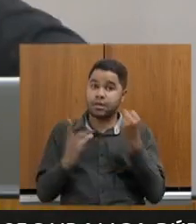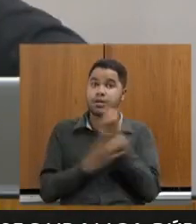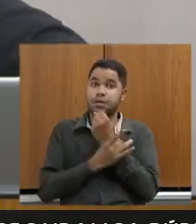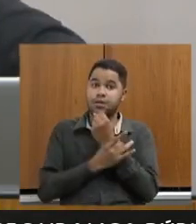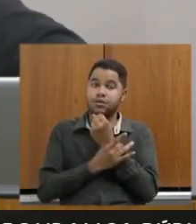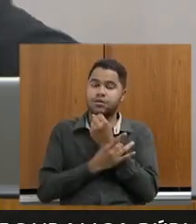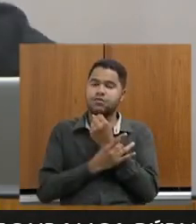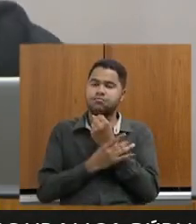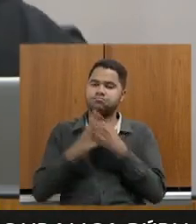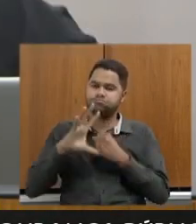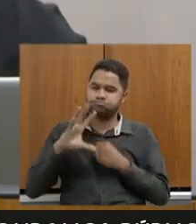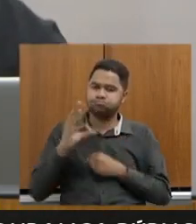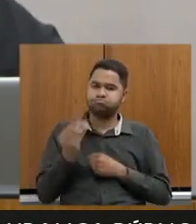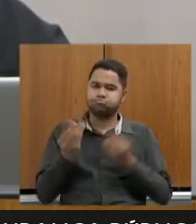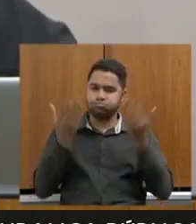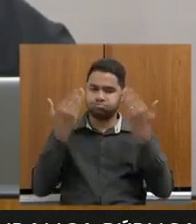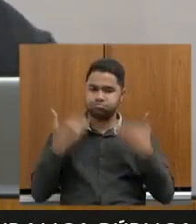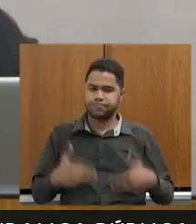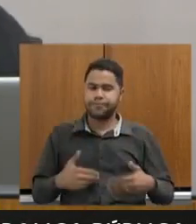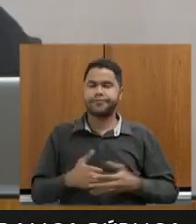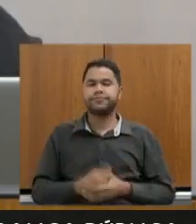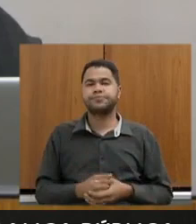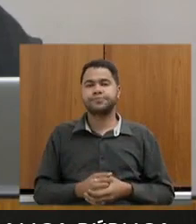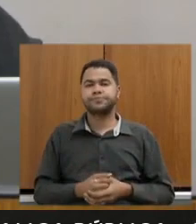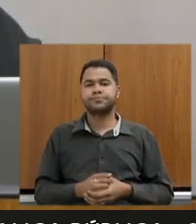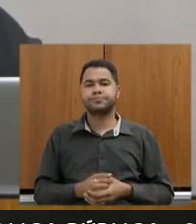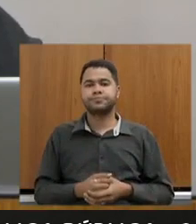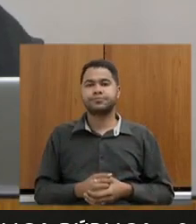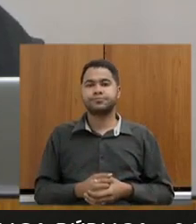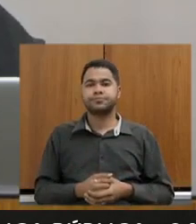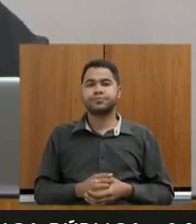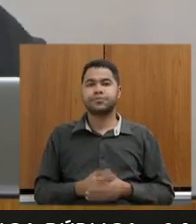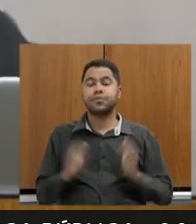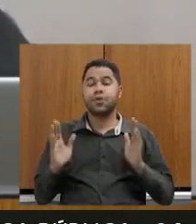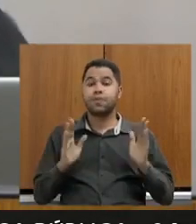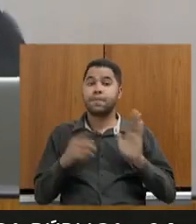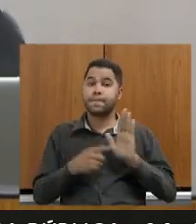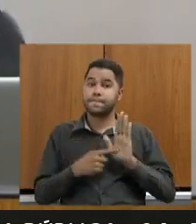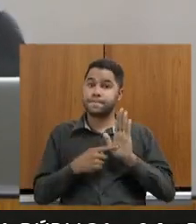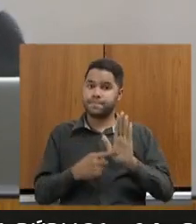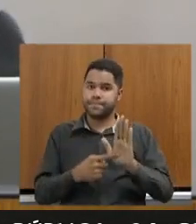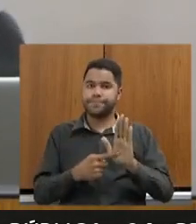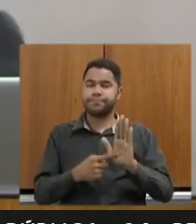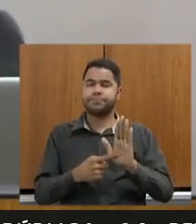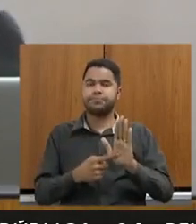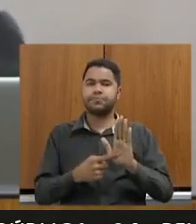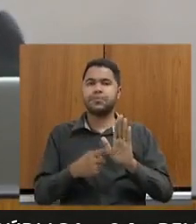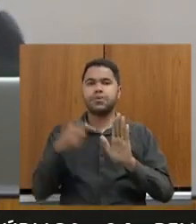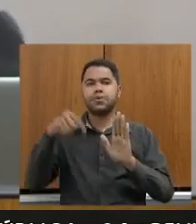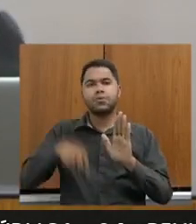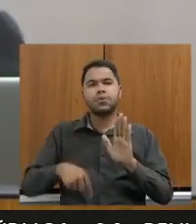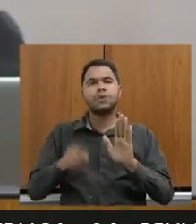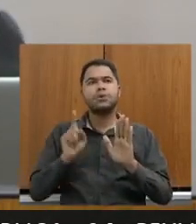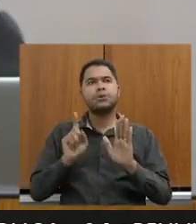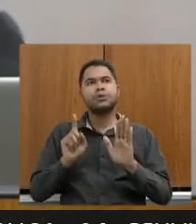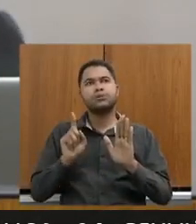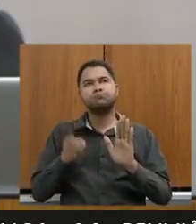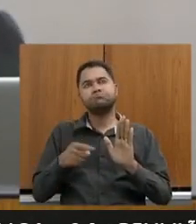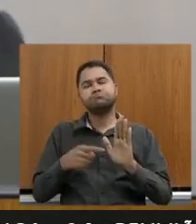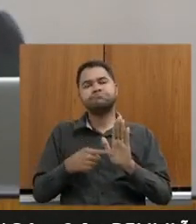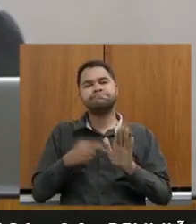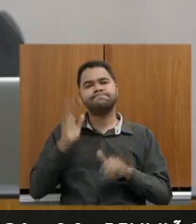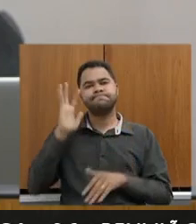da sua integridade física é tô aquele Episódio demonstrou eu tive aqui secretaria isso